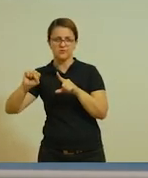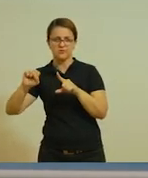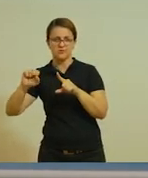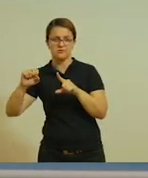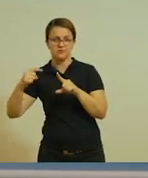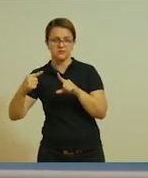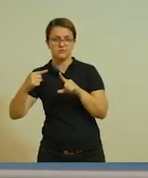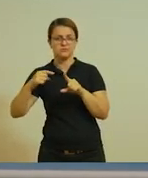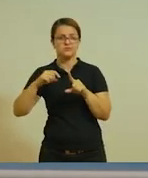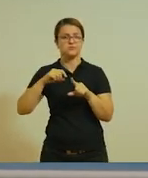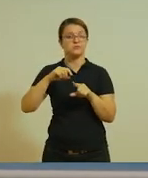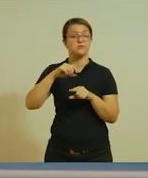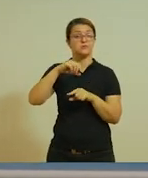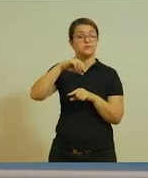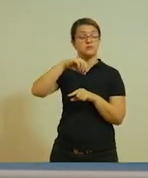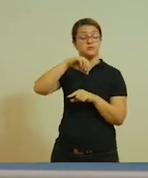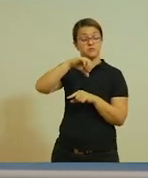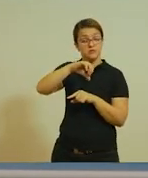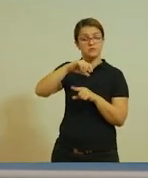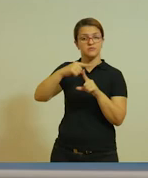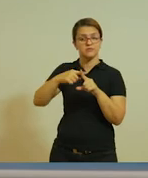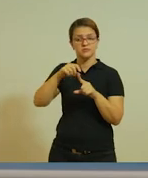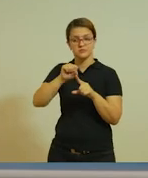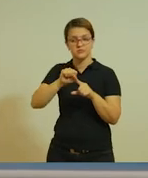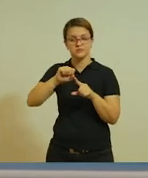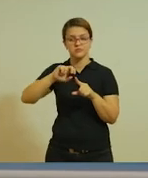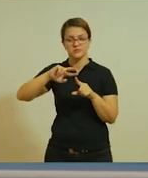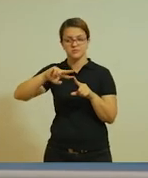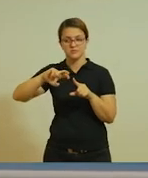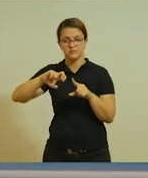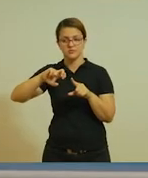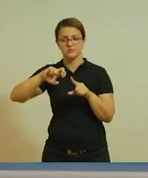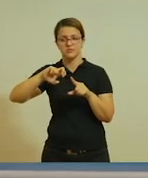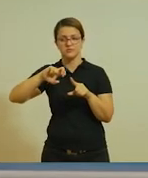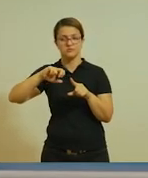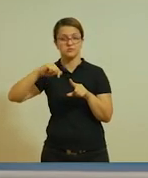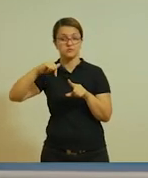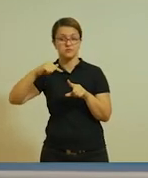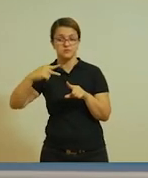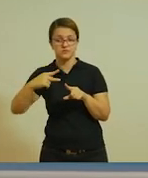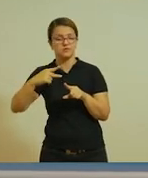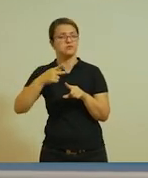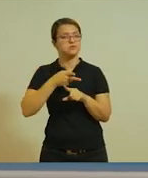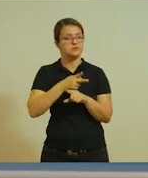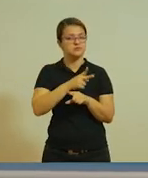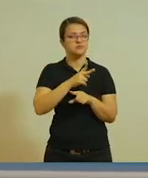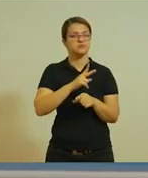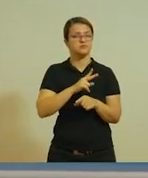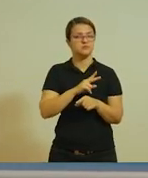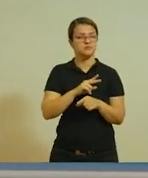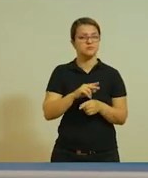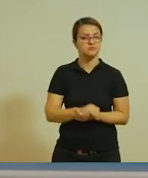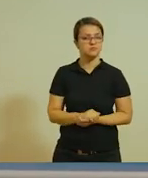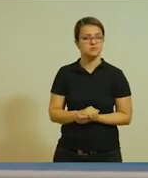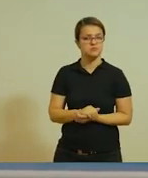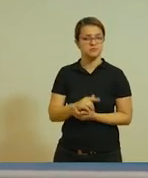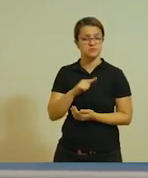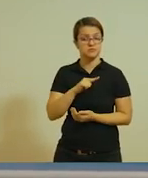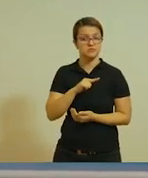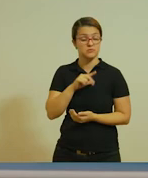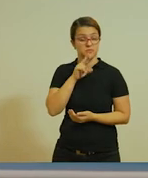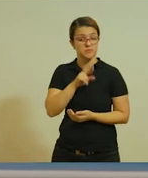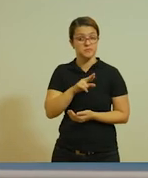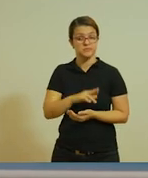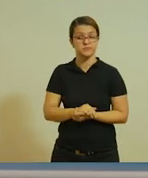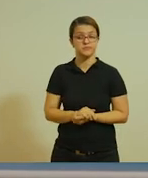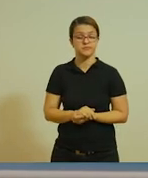72, 7 vezes 9, 63. Então eu encontro toda a resposta da tabuada do 9, ok? Lá na questão também, pergunta